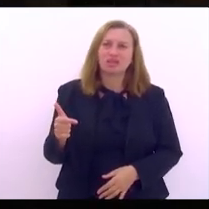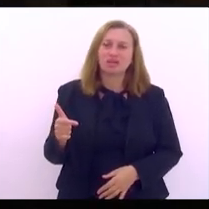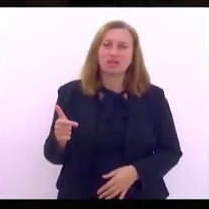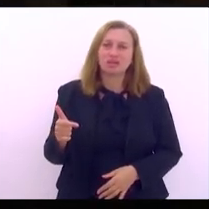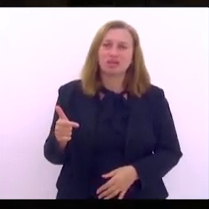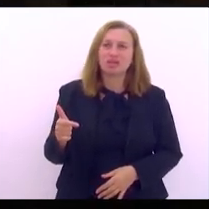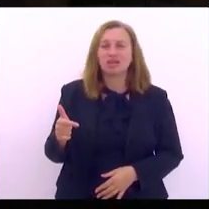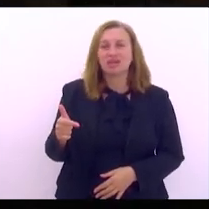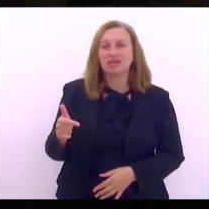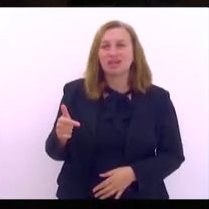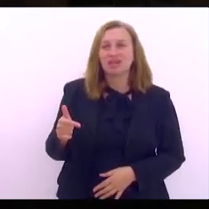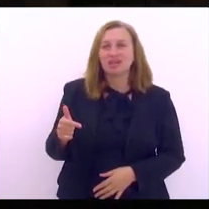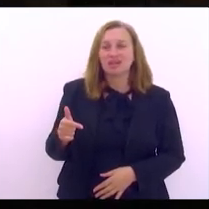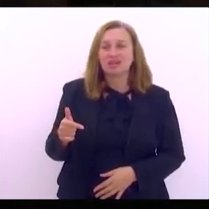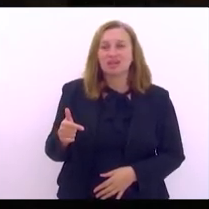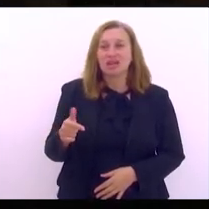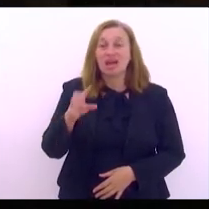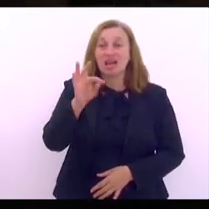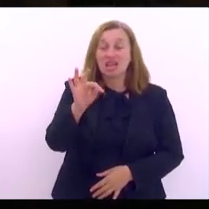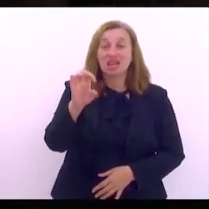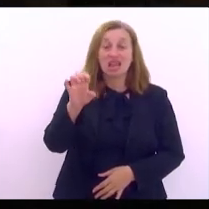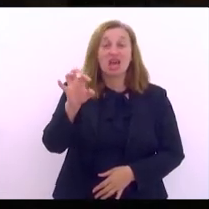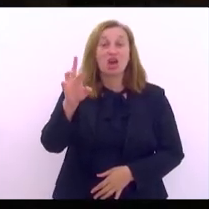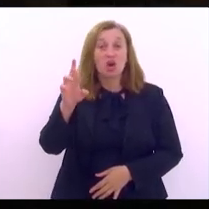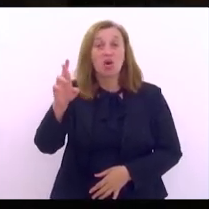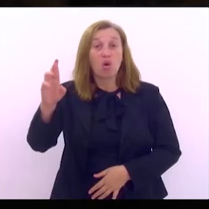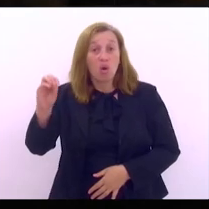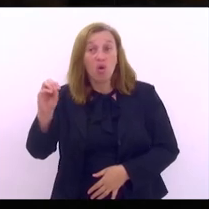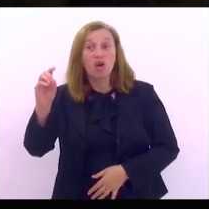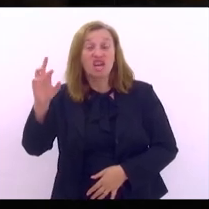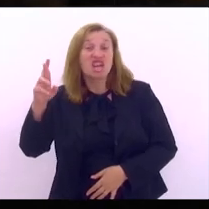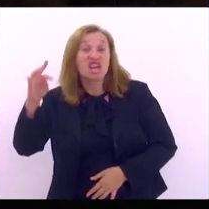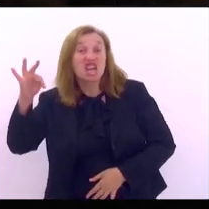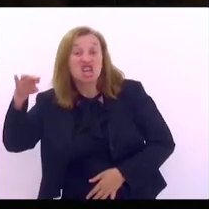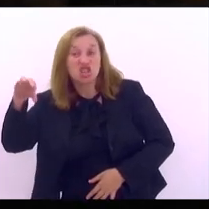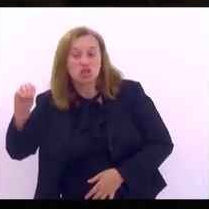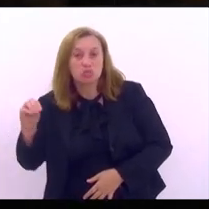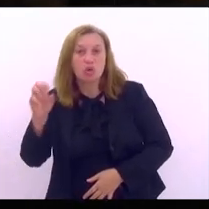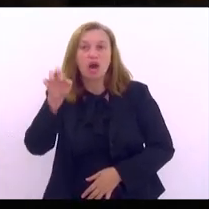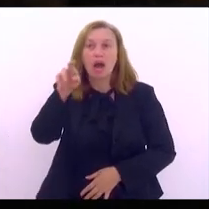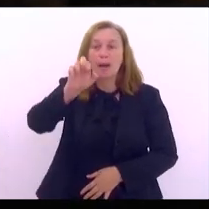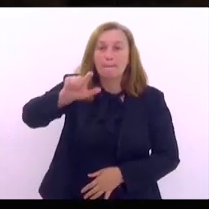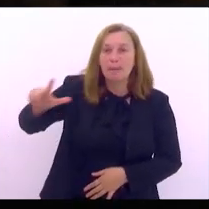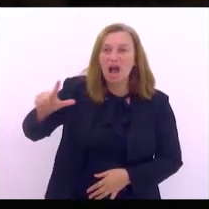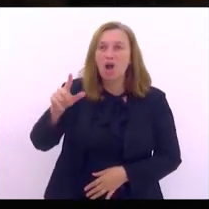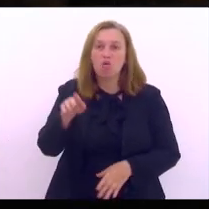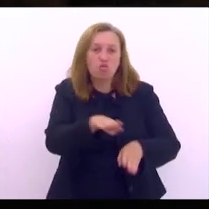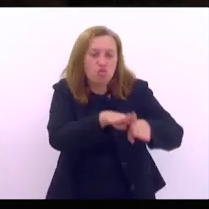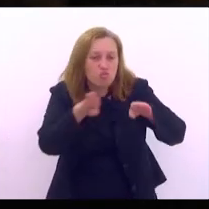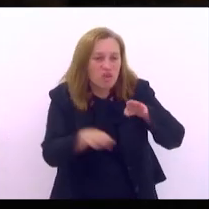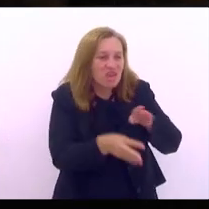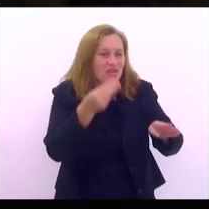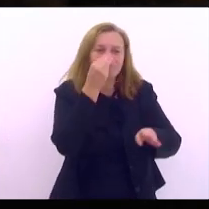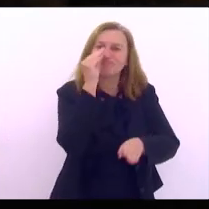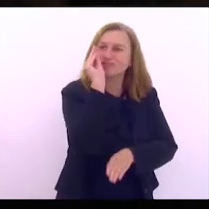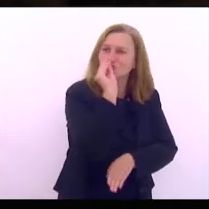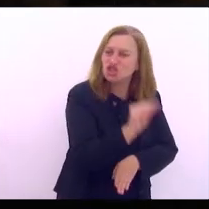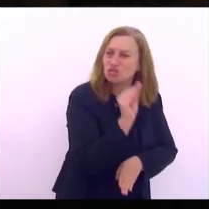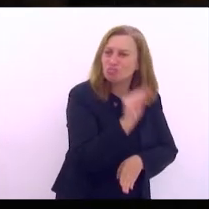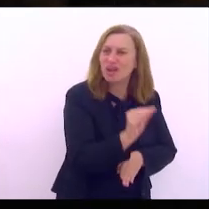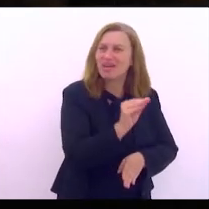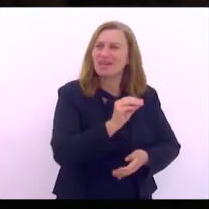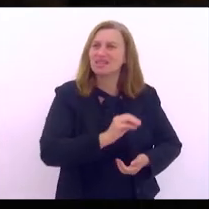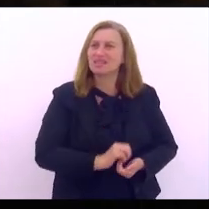Isto é terrorismo. O Hamas humilha, maltrata,